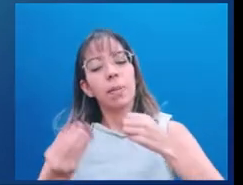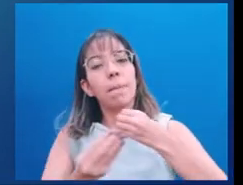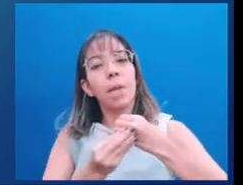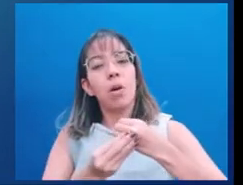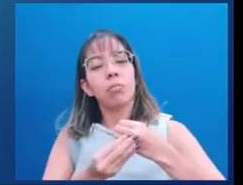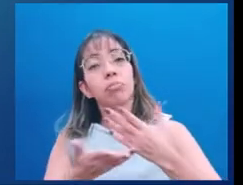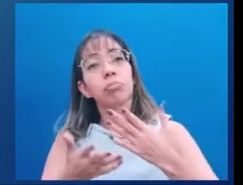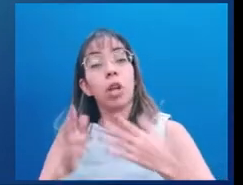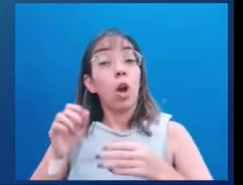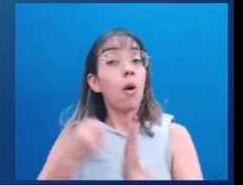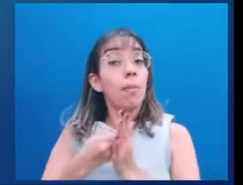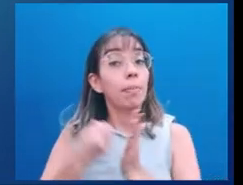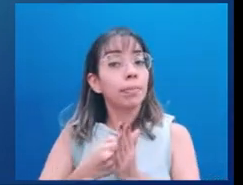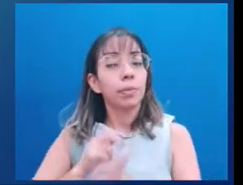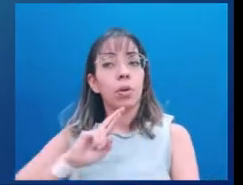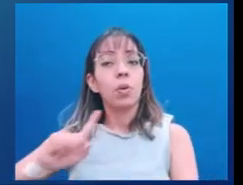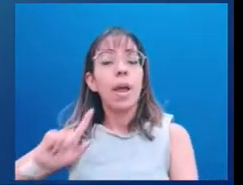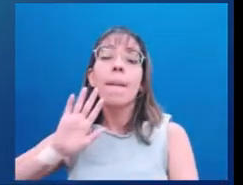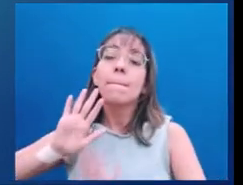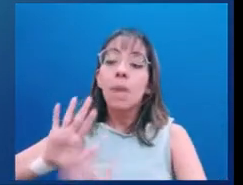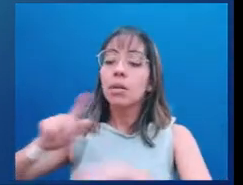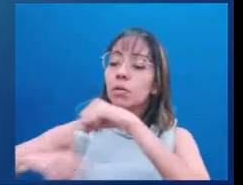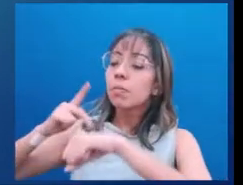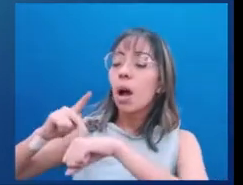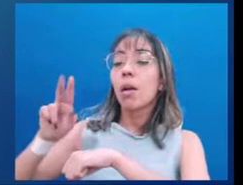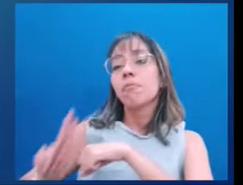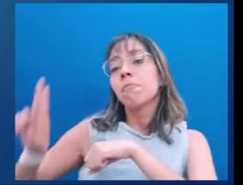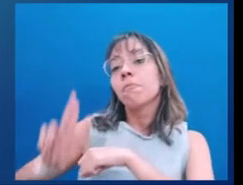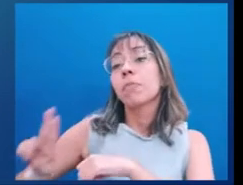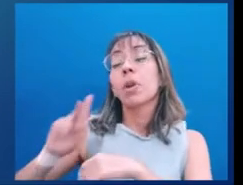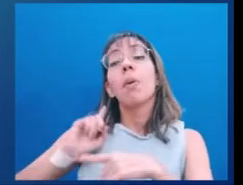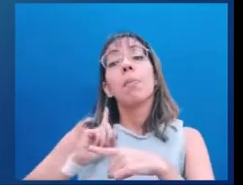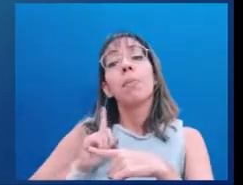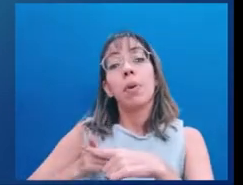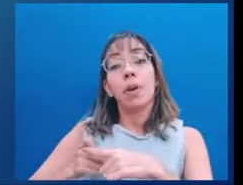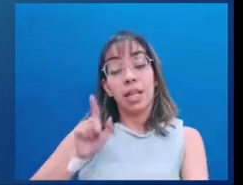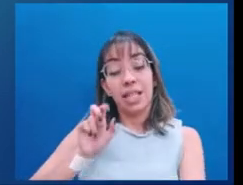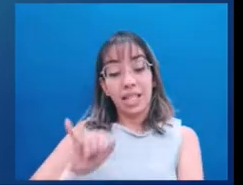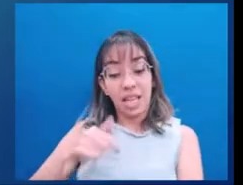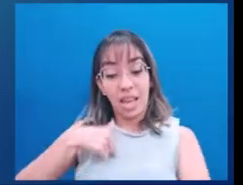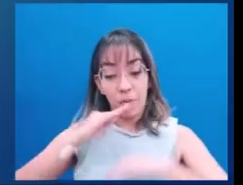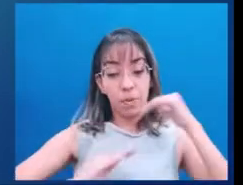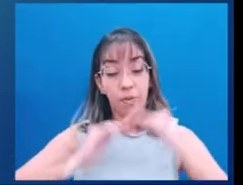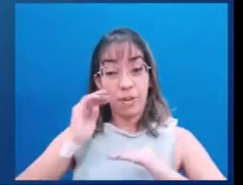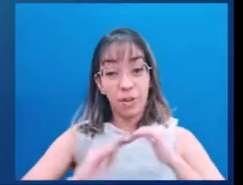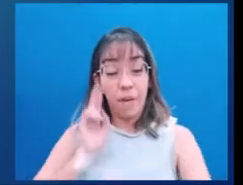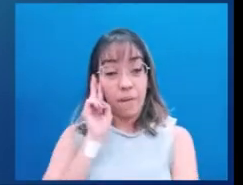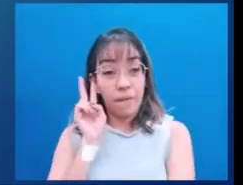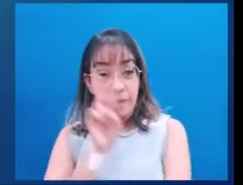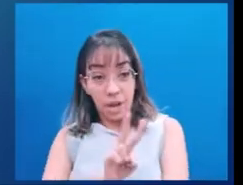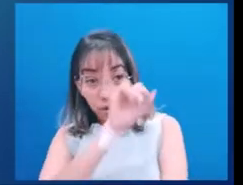tão interessante, apesar de não ser obrigatório, alguns países adotam o uso do diagrama de Rômio? Porque quando eu vejo, né, visualmente, eu já